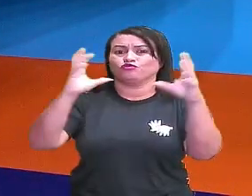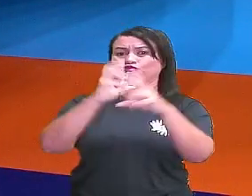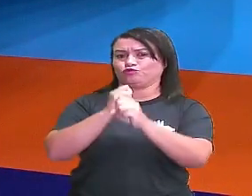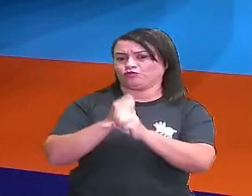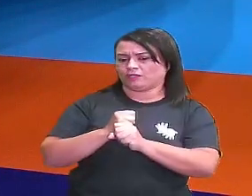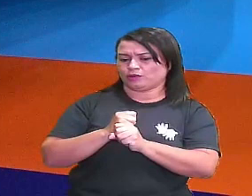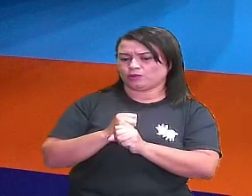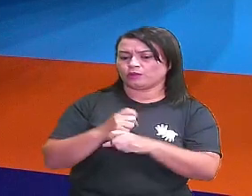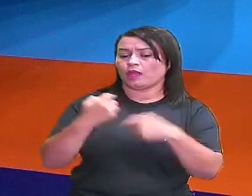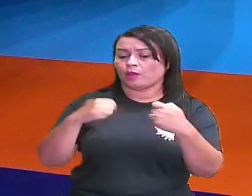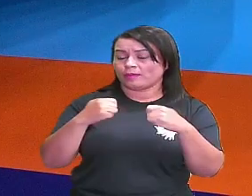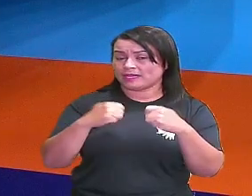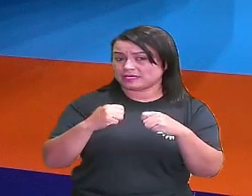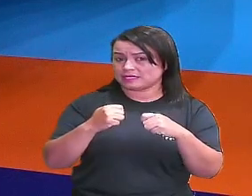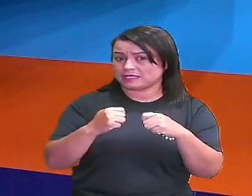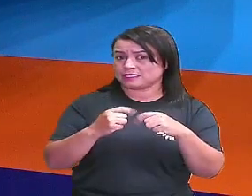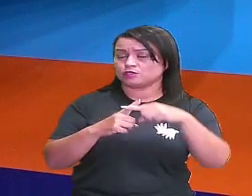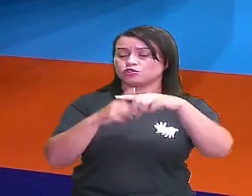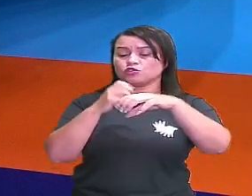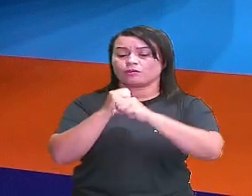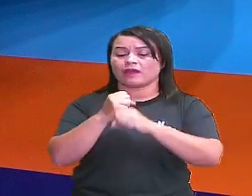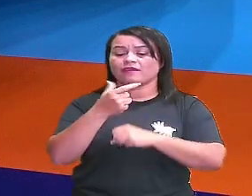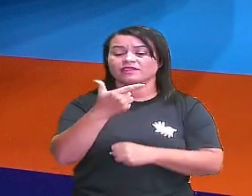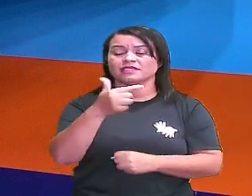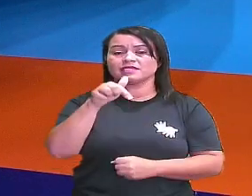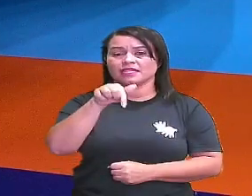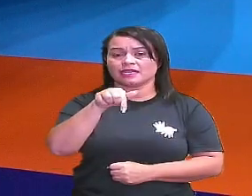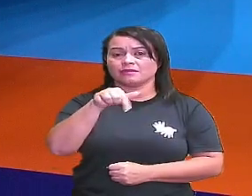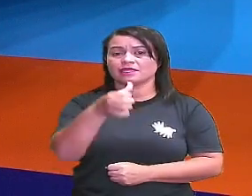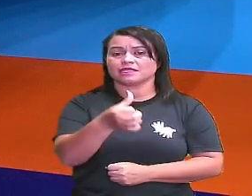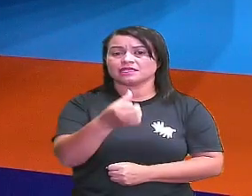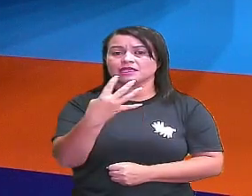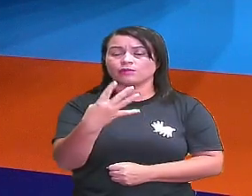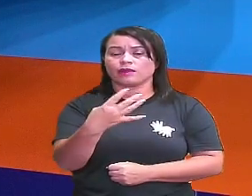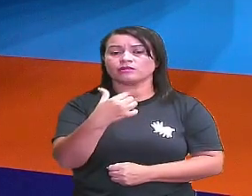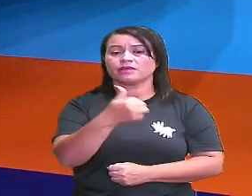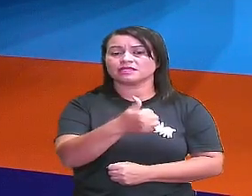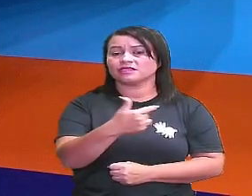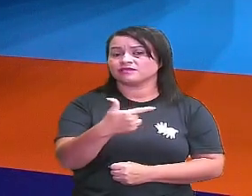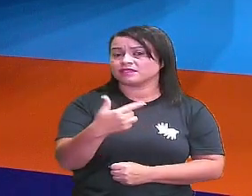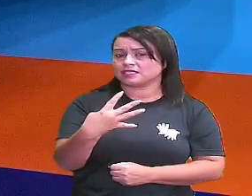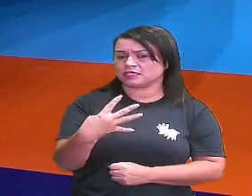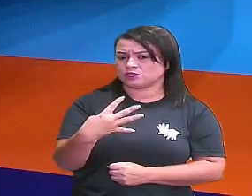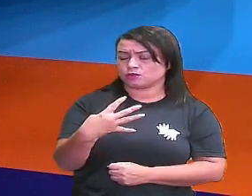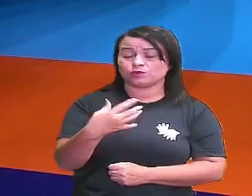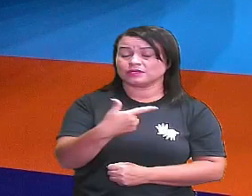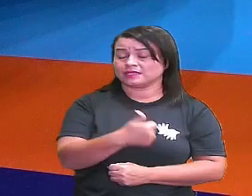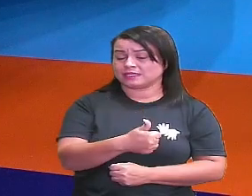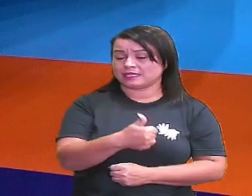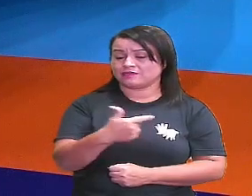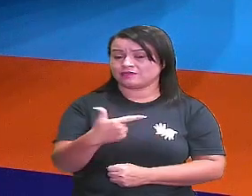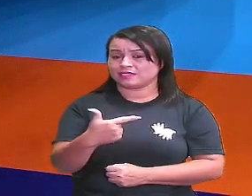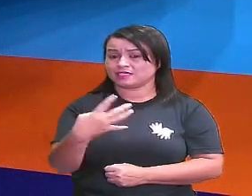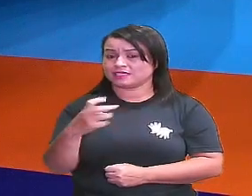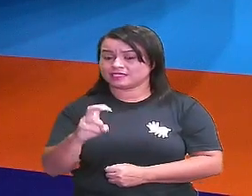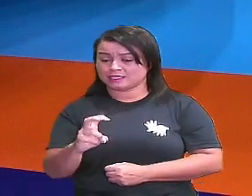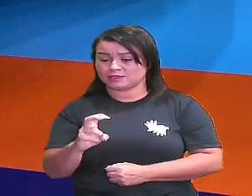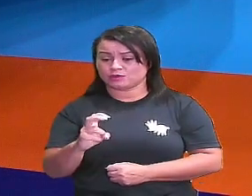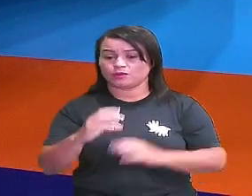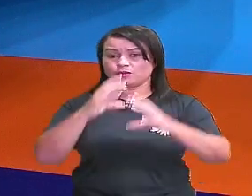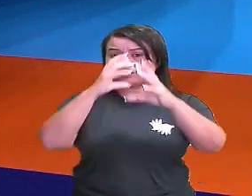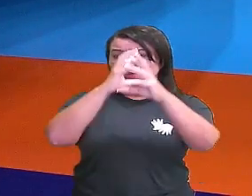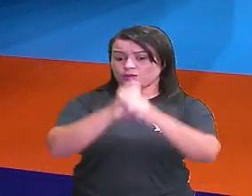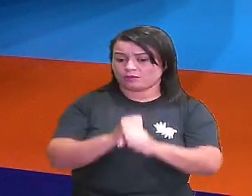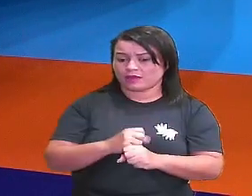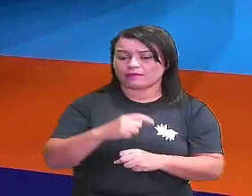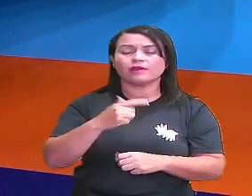Eu preciso adicionar 27 mais 64 mais 125. Opa, professora, me ajude aí a fazer isso. Eu